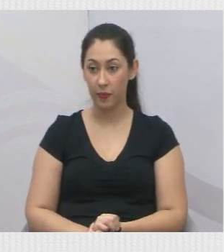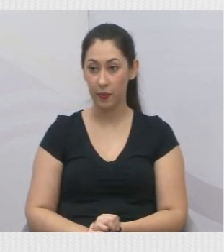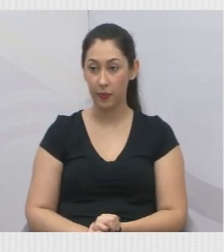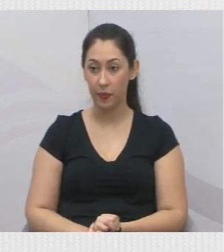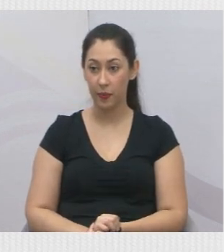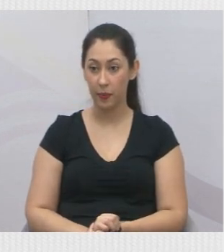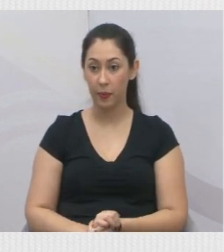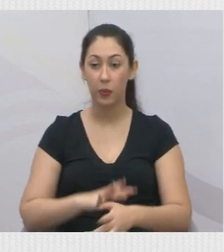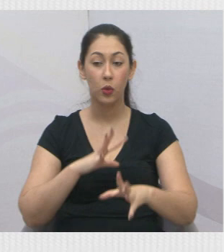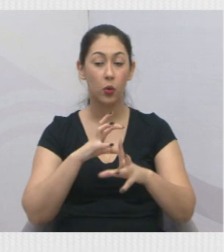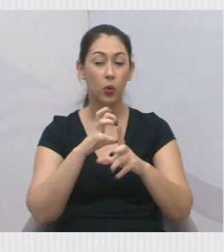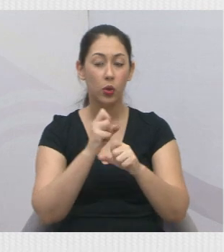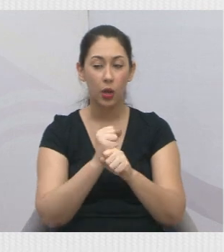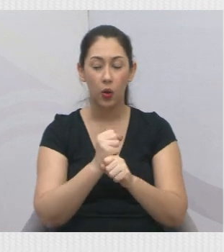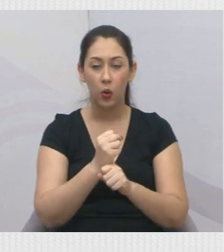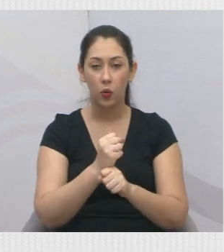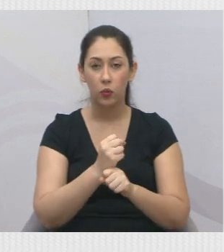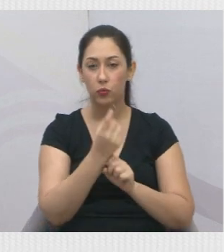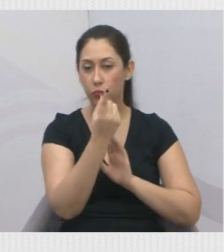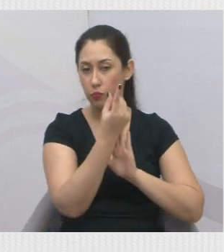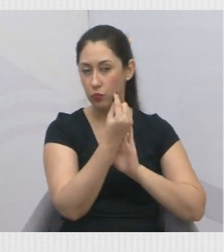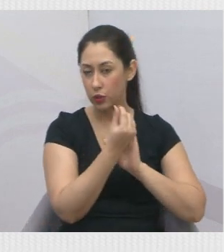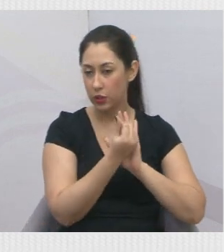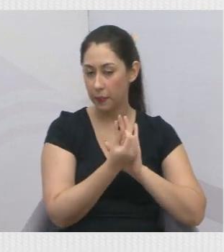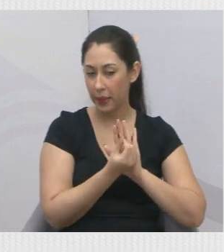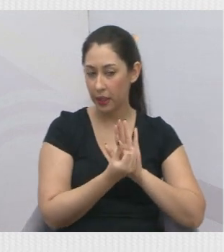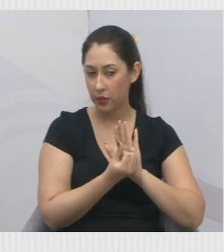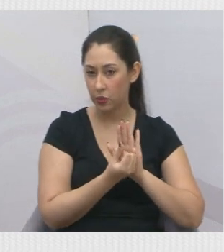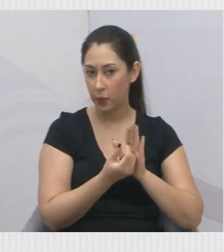né, o subtotal de